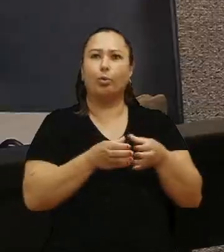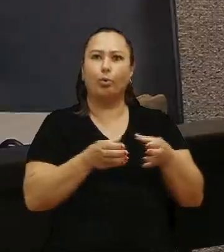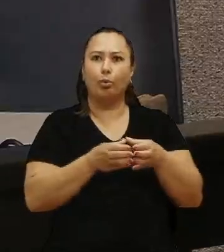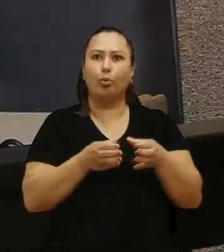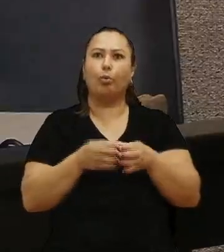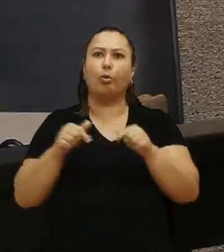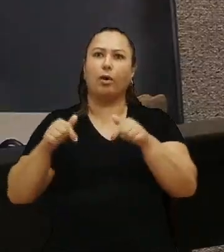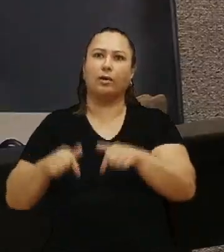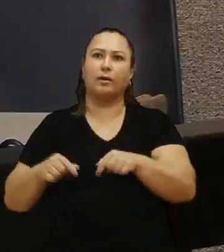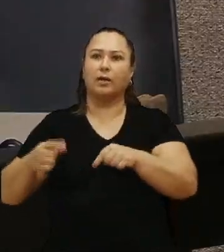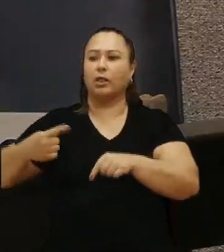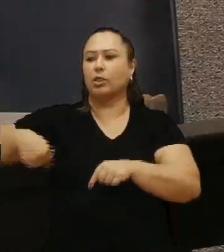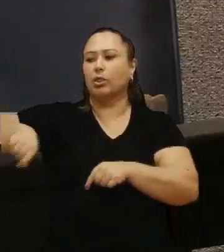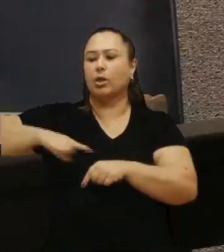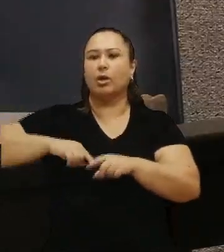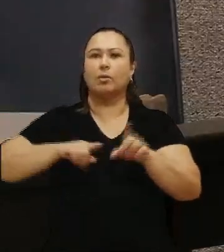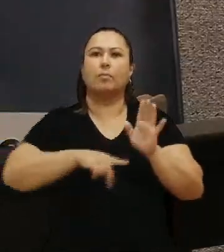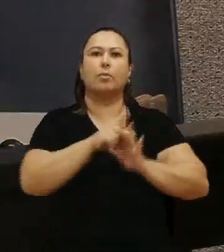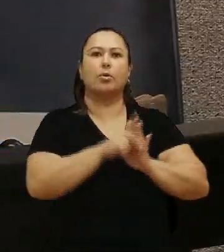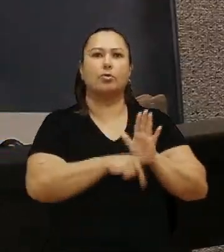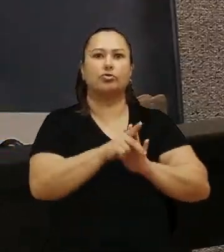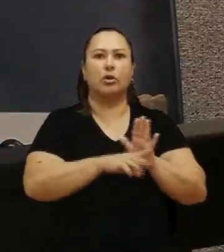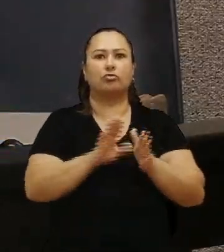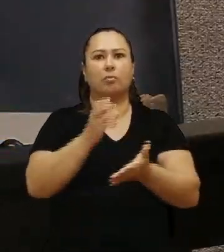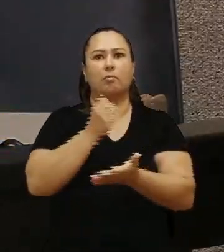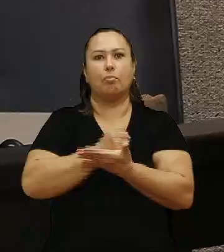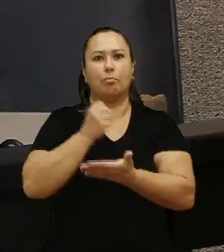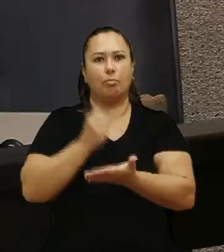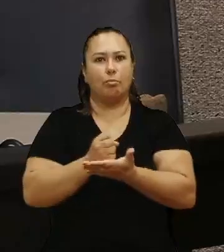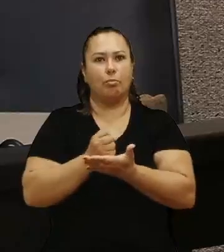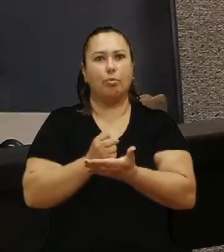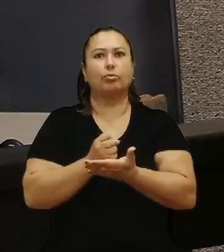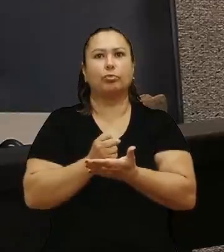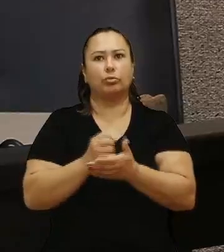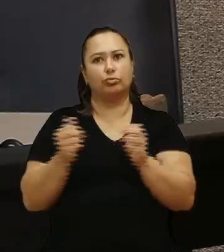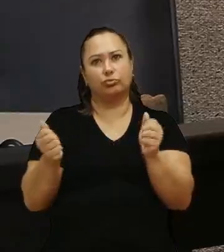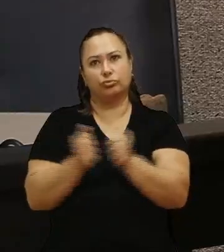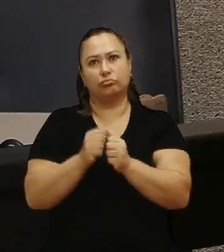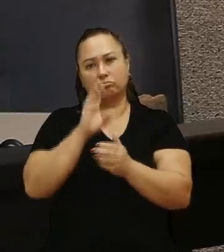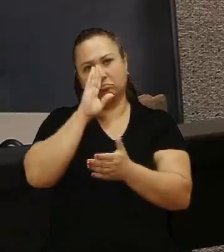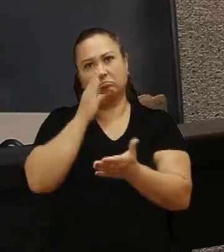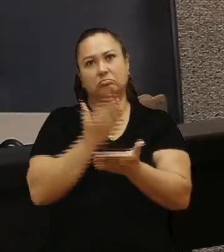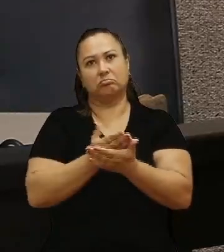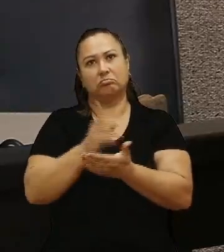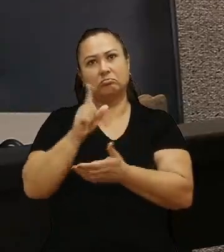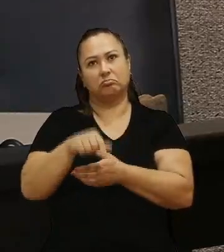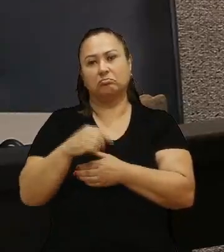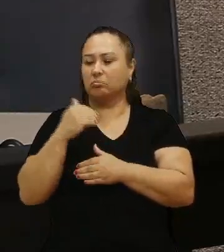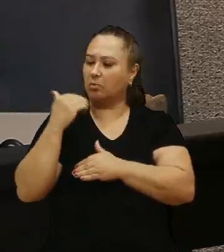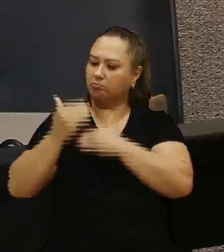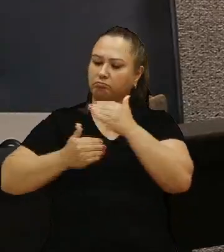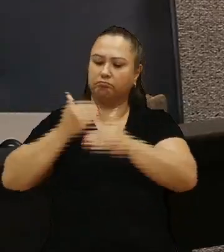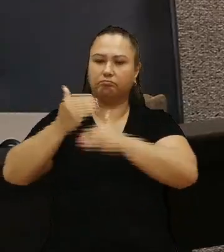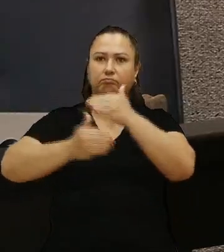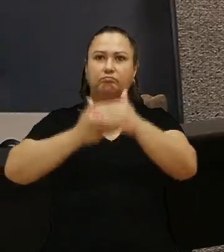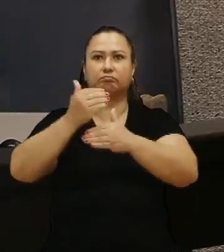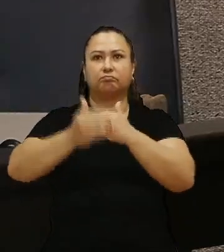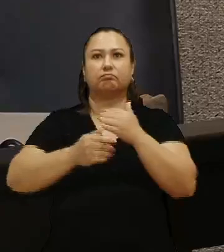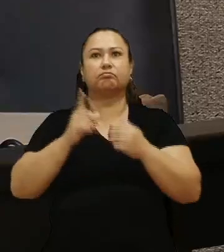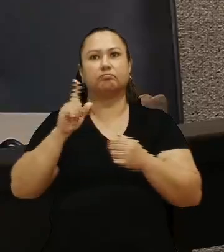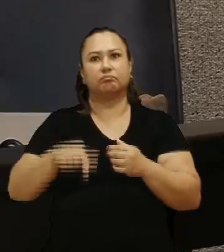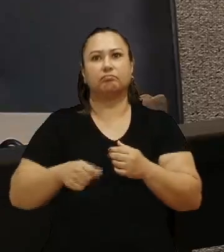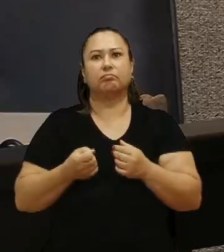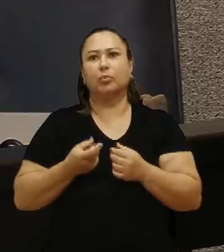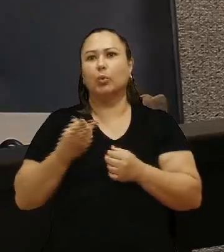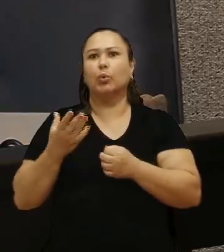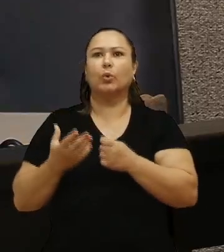quanto entre nós, quanto projetos já protocolados, inclusive juntos. E acredito que esse é um grande avanço, tendo em vista, né, que muitas